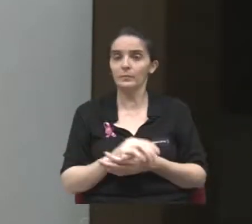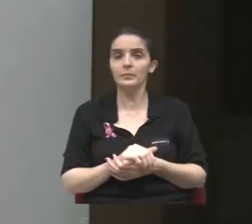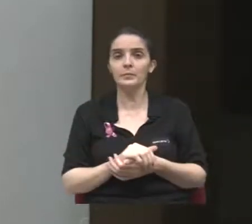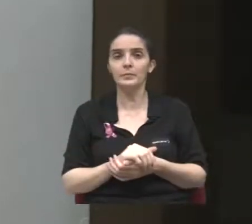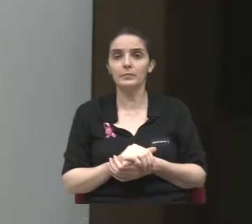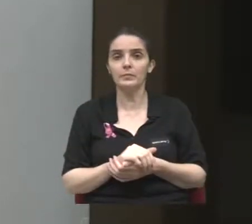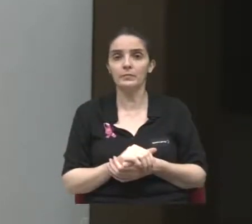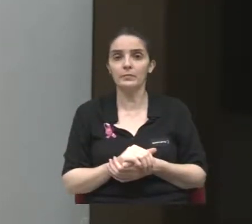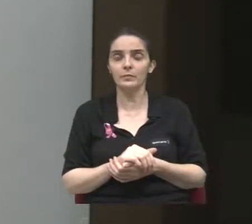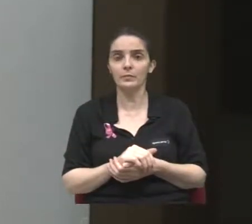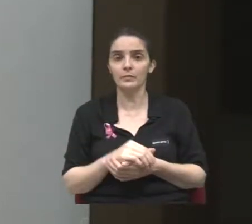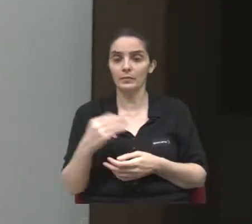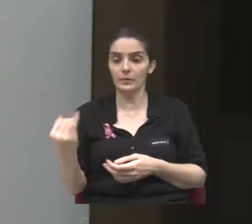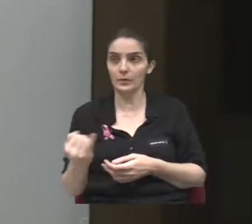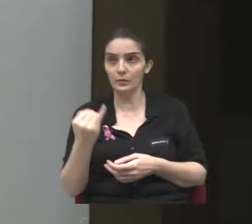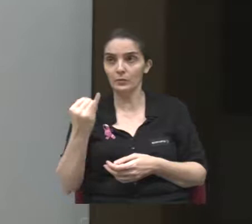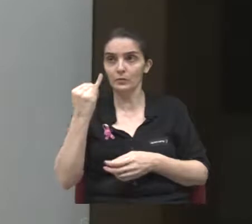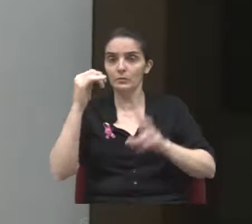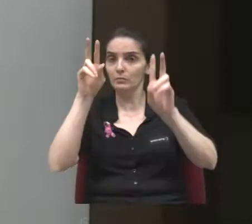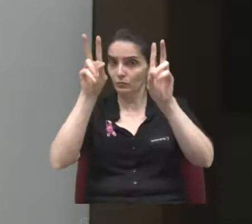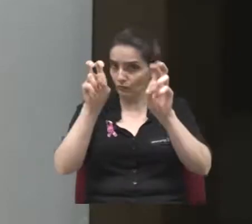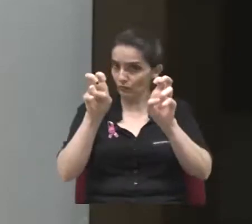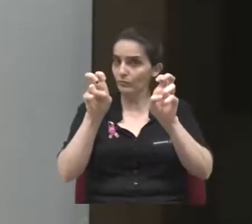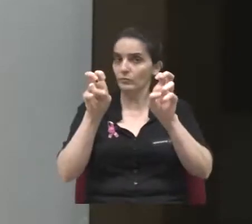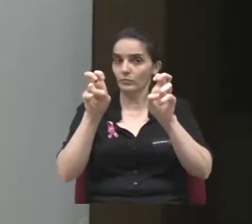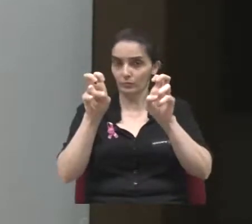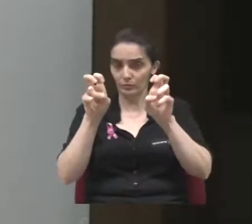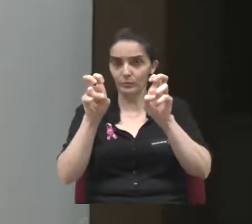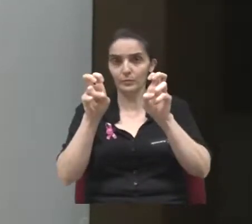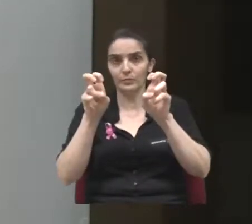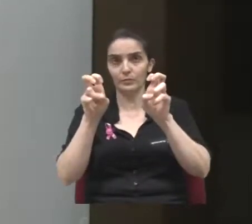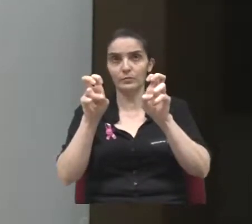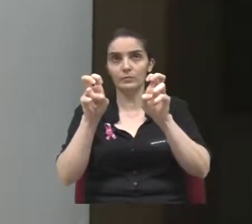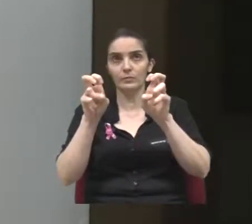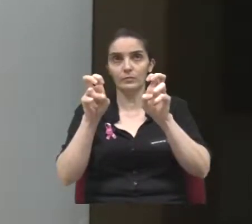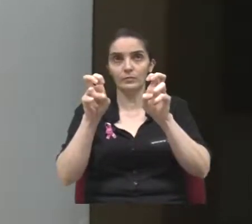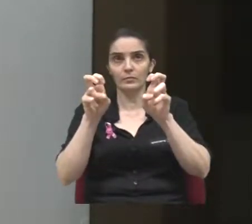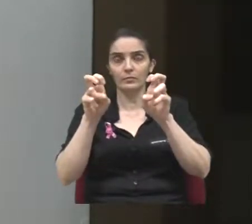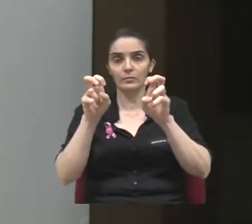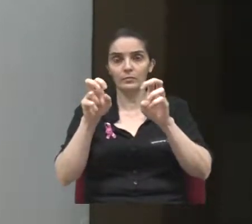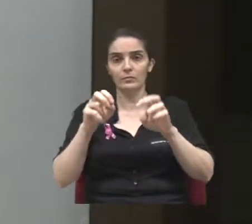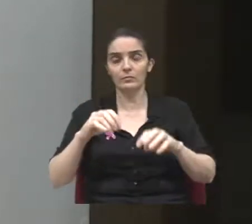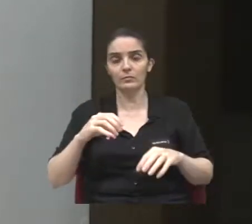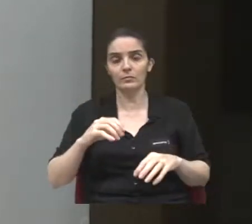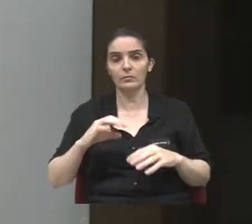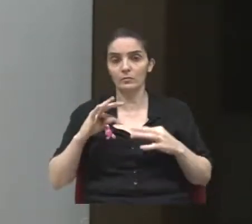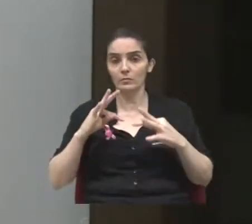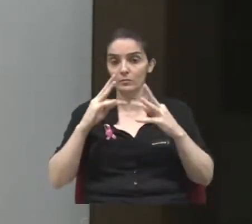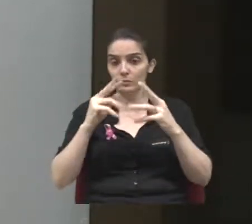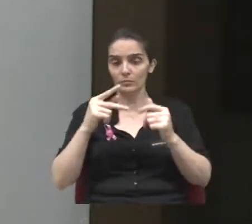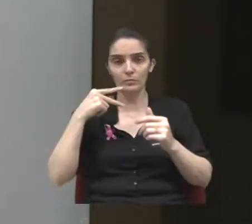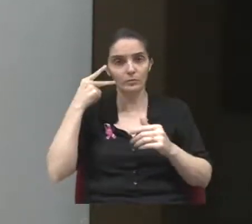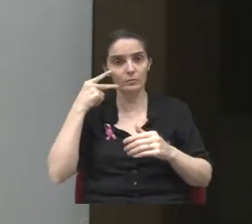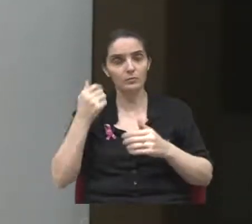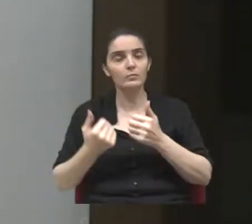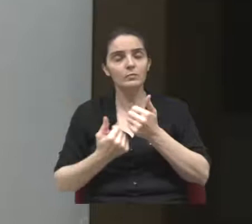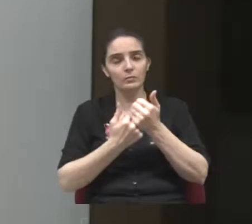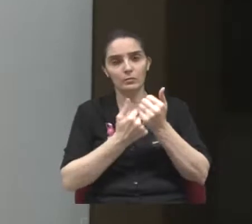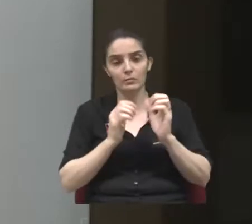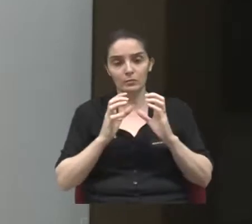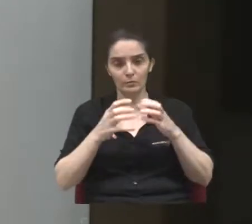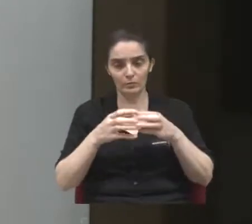importante o assunto e conte com todos aqui nessa casa, com certeza a Comissão de Saúde também